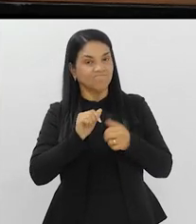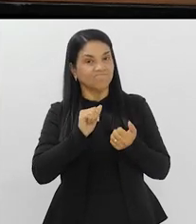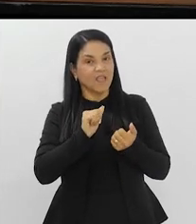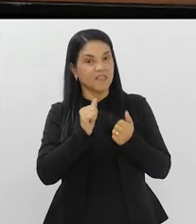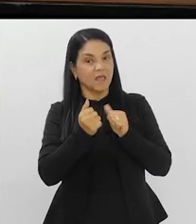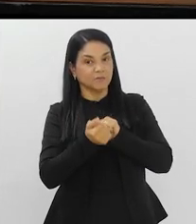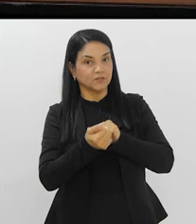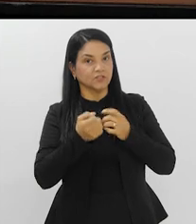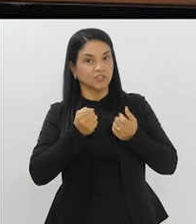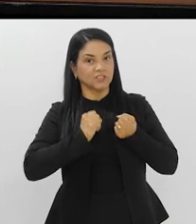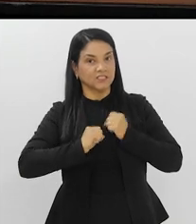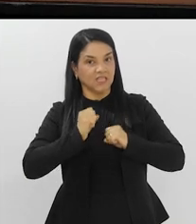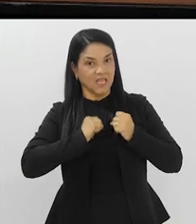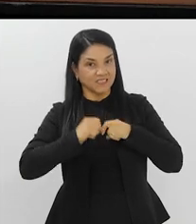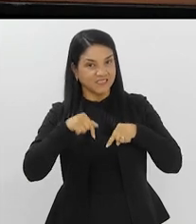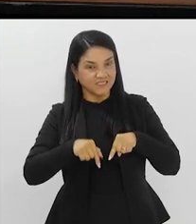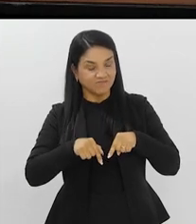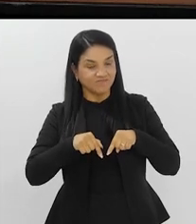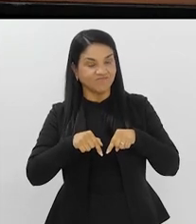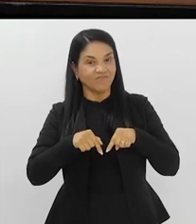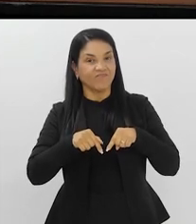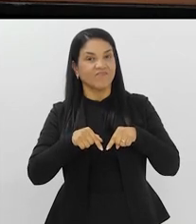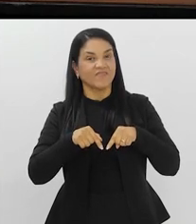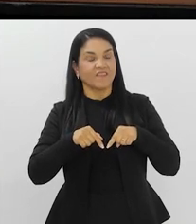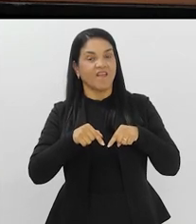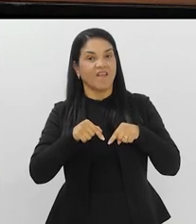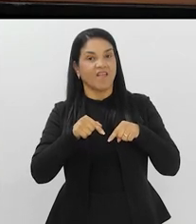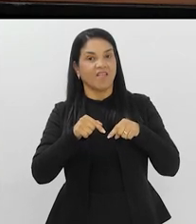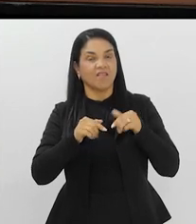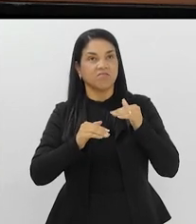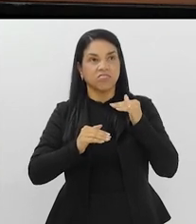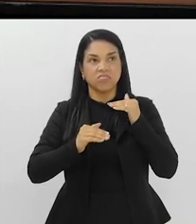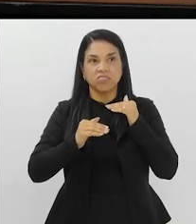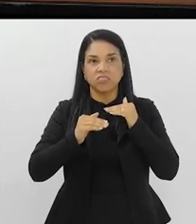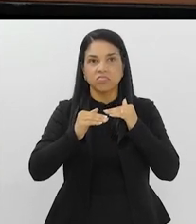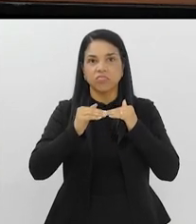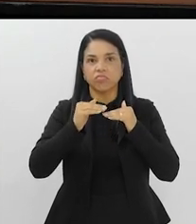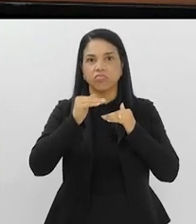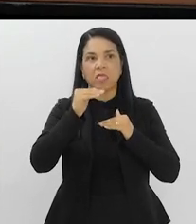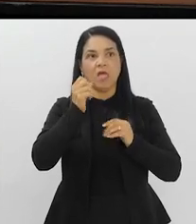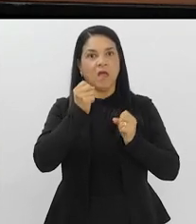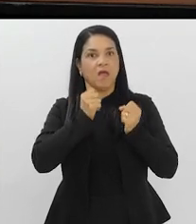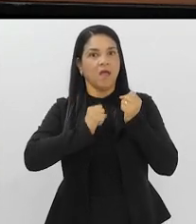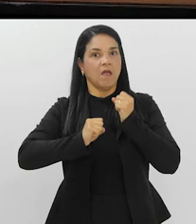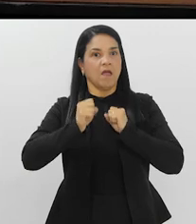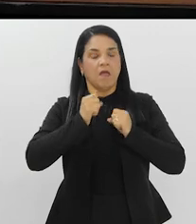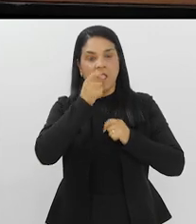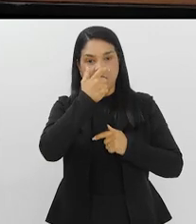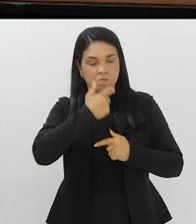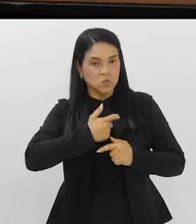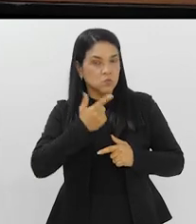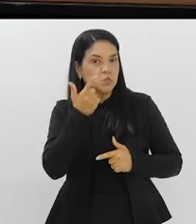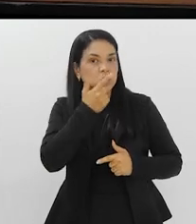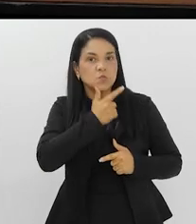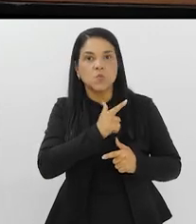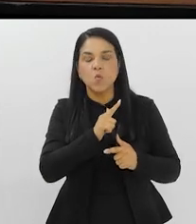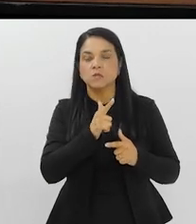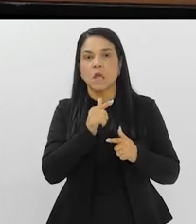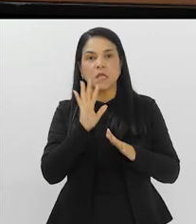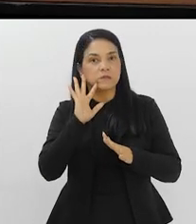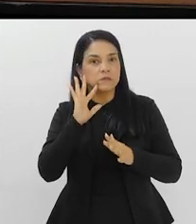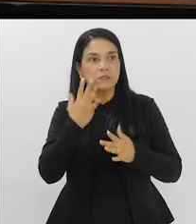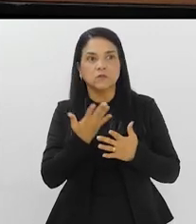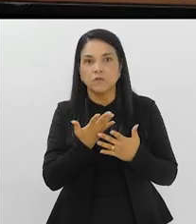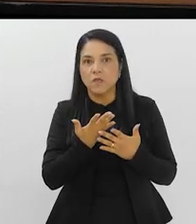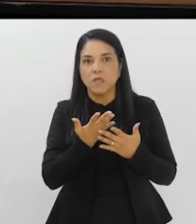adaptativo. O problema é quando a ansiedade alcança talvez níveis aos quais a pessoa ela não consegue lidar ou